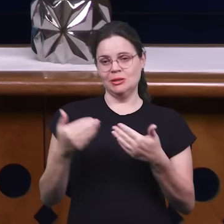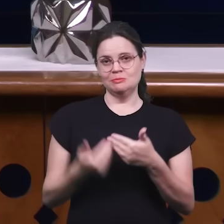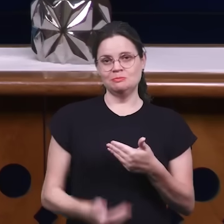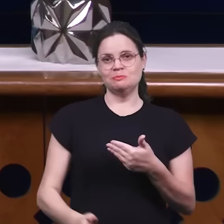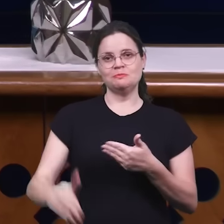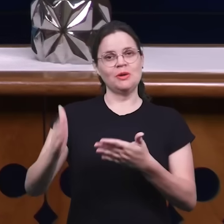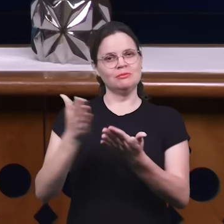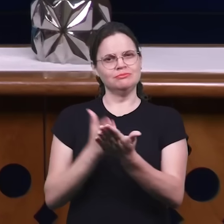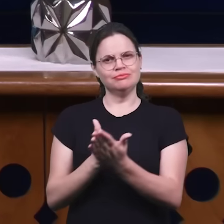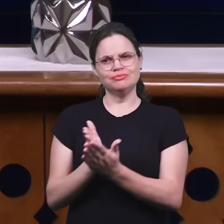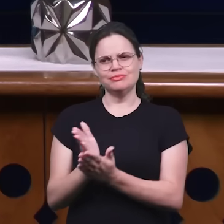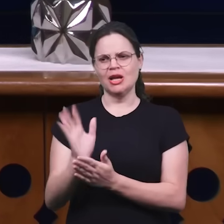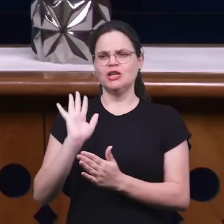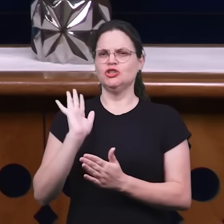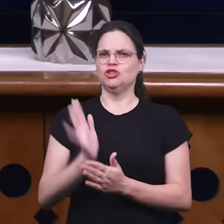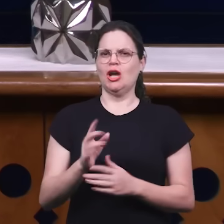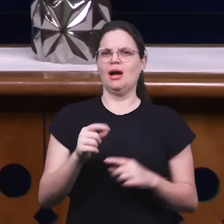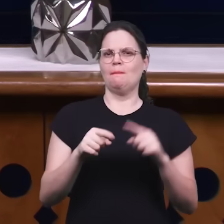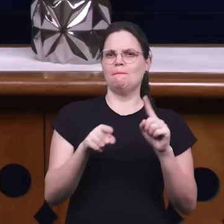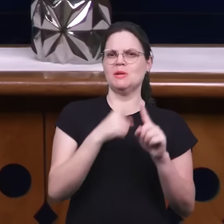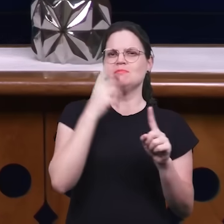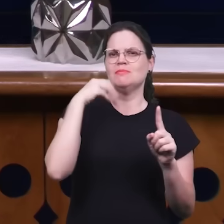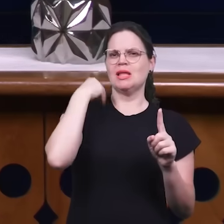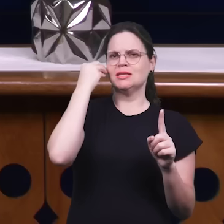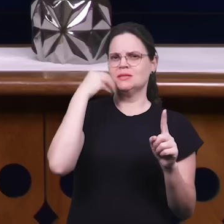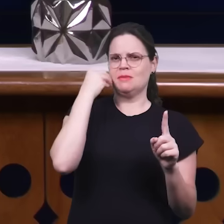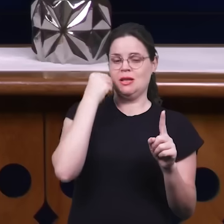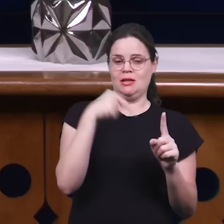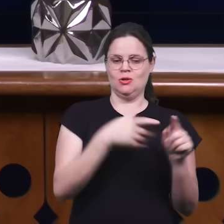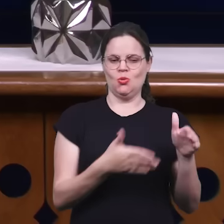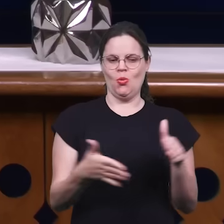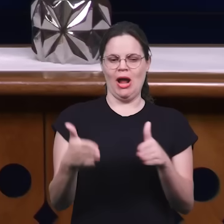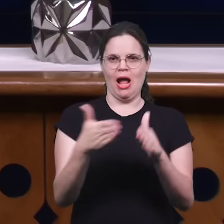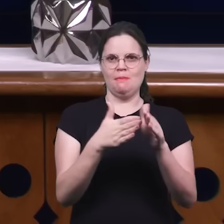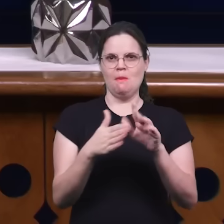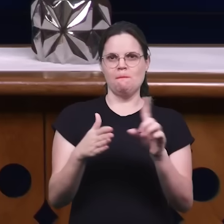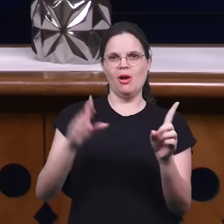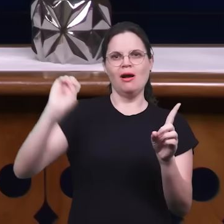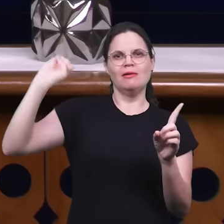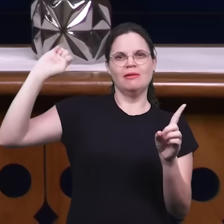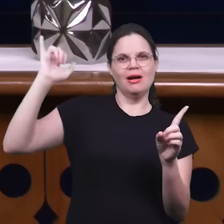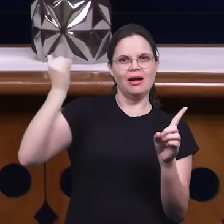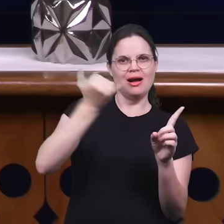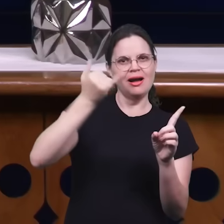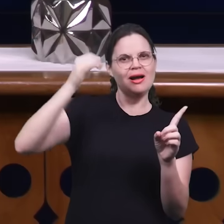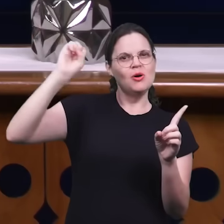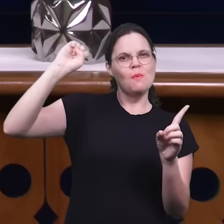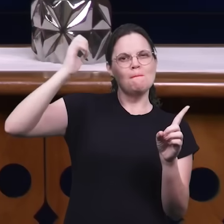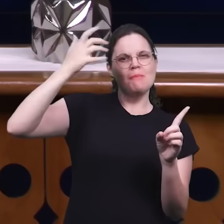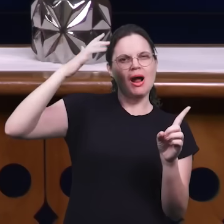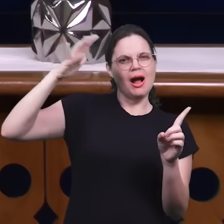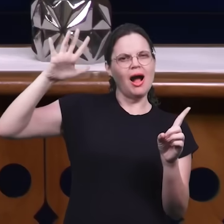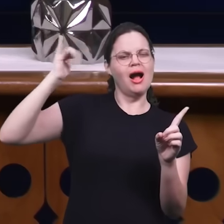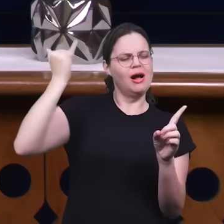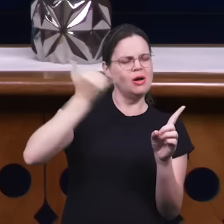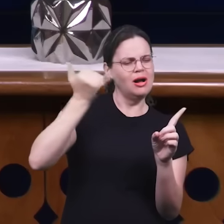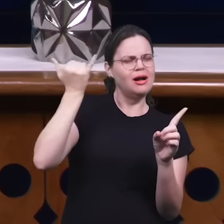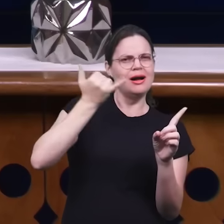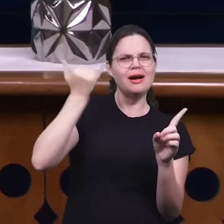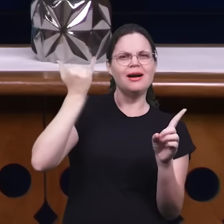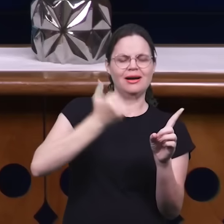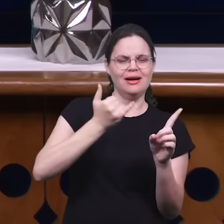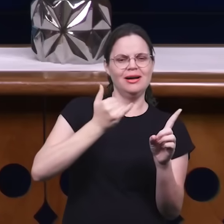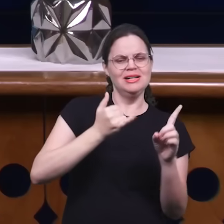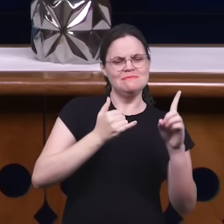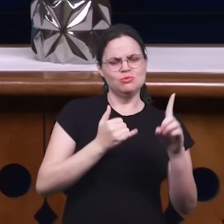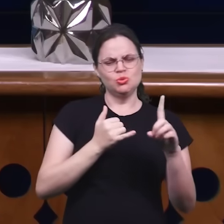de subida, era conversão, já tinha tido a primeira experiência no caminho, já tinha visto a luz, agora